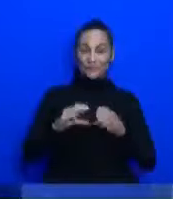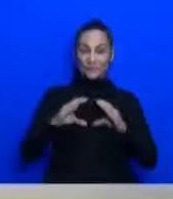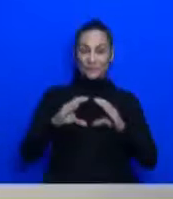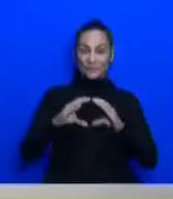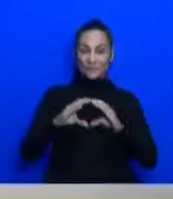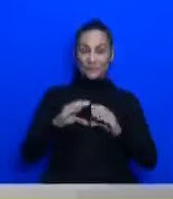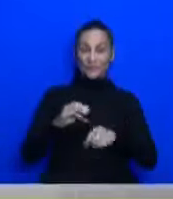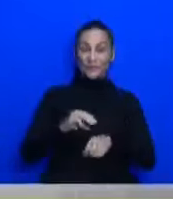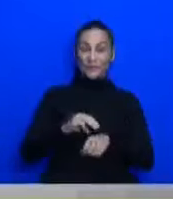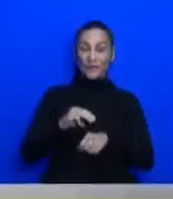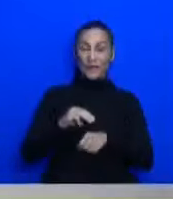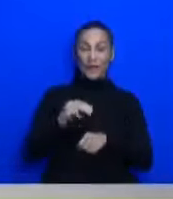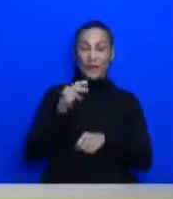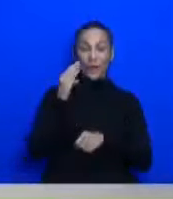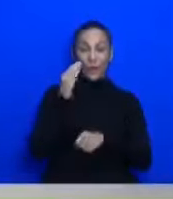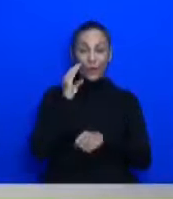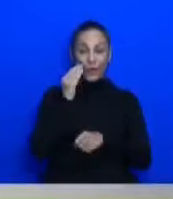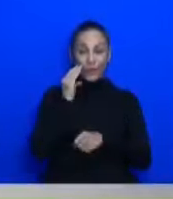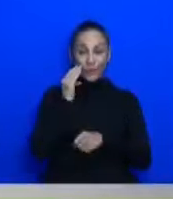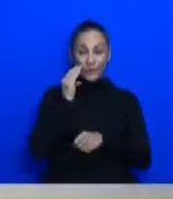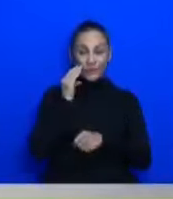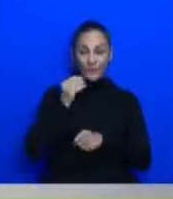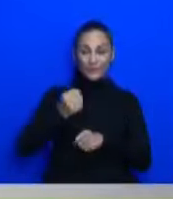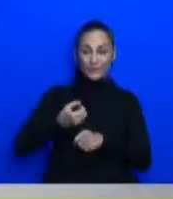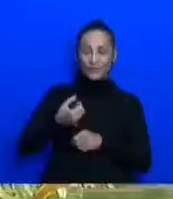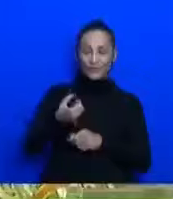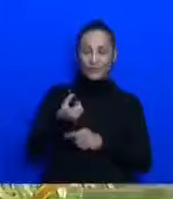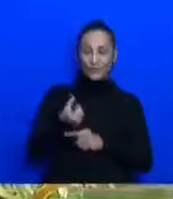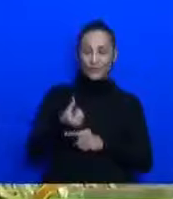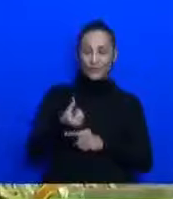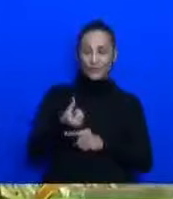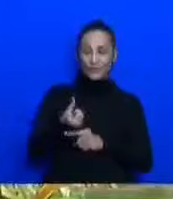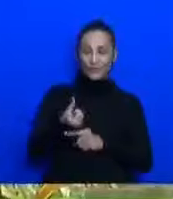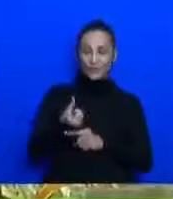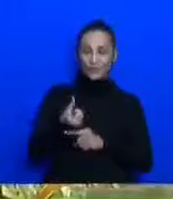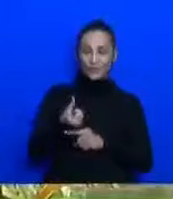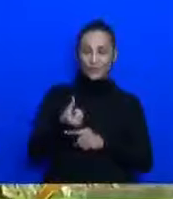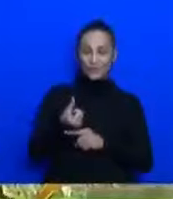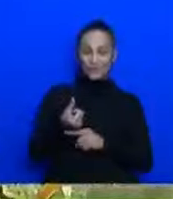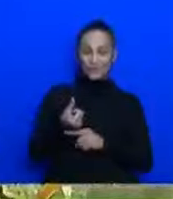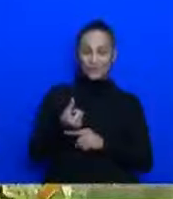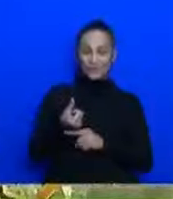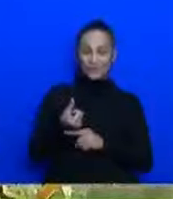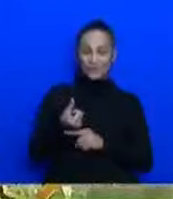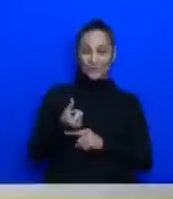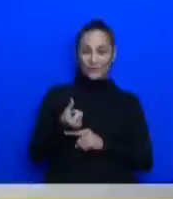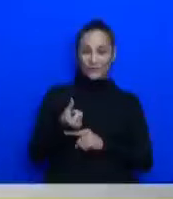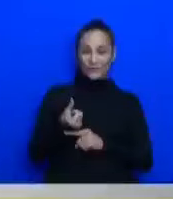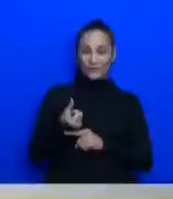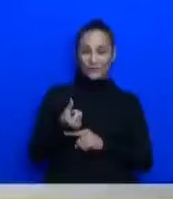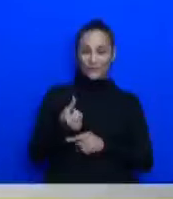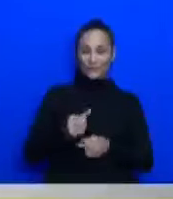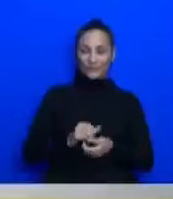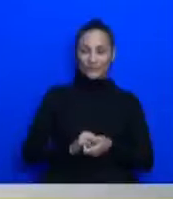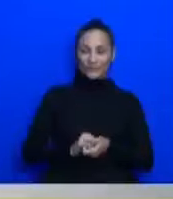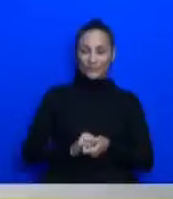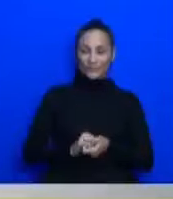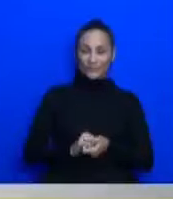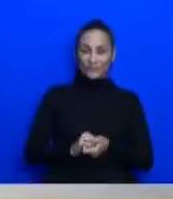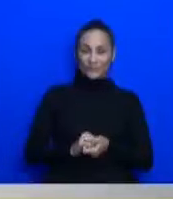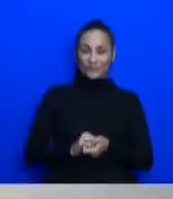Bola rosa, número 6, com o ponto diferenciador abaixo do número.